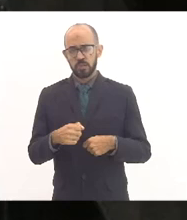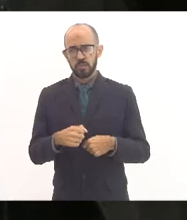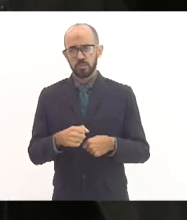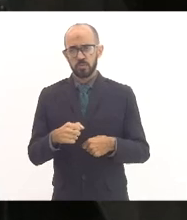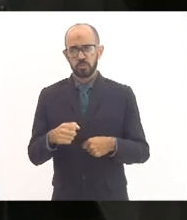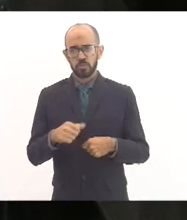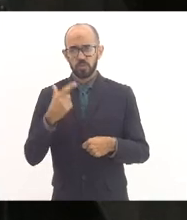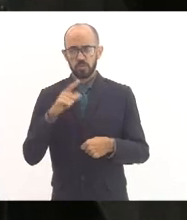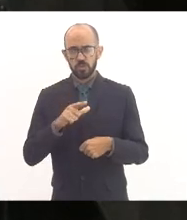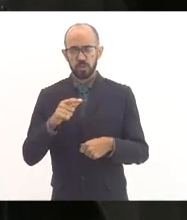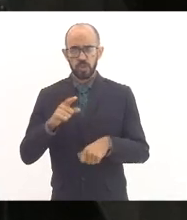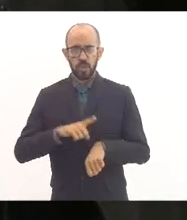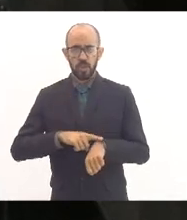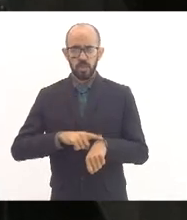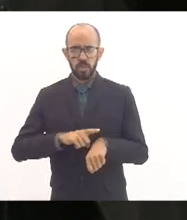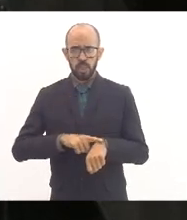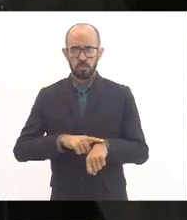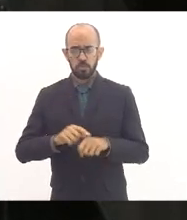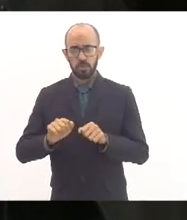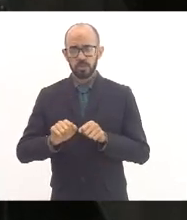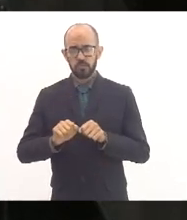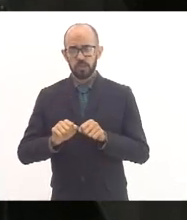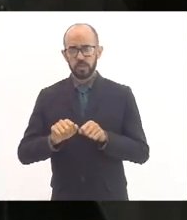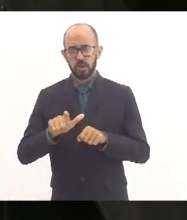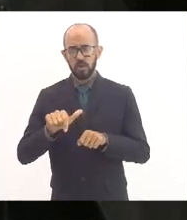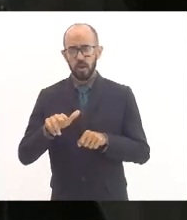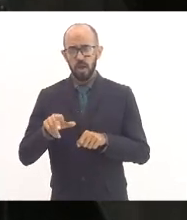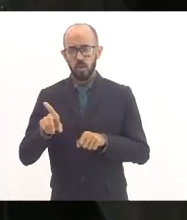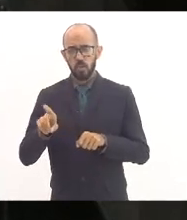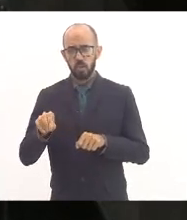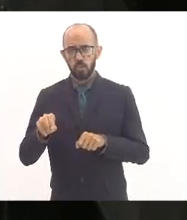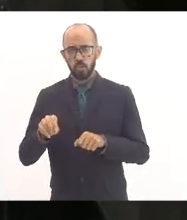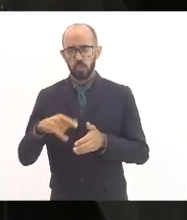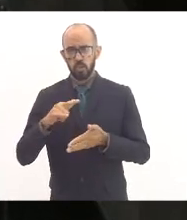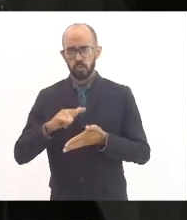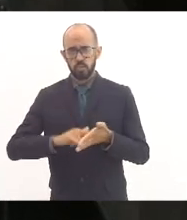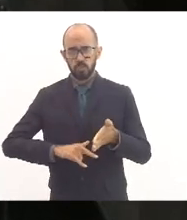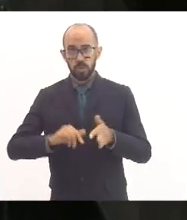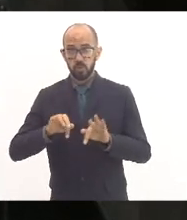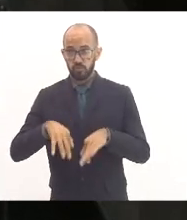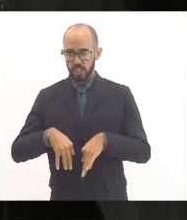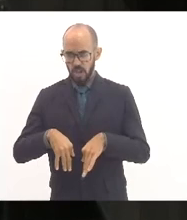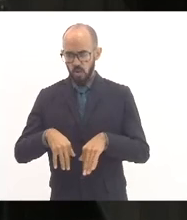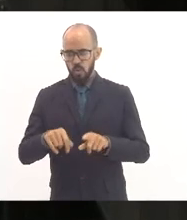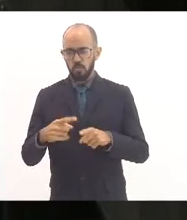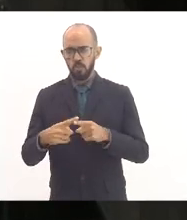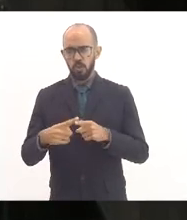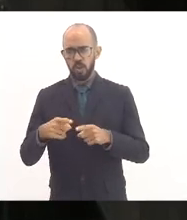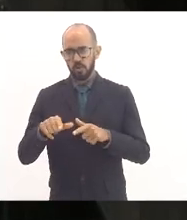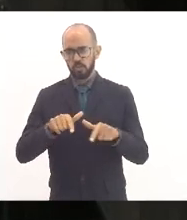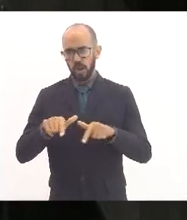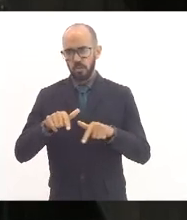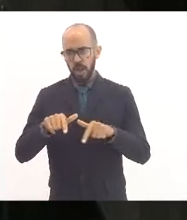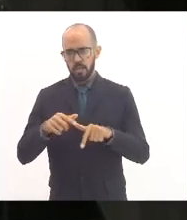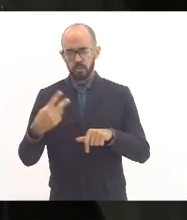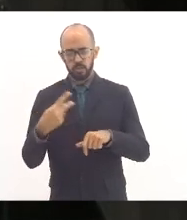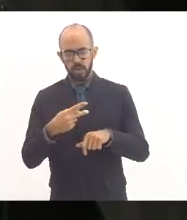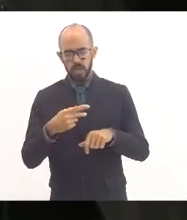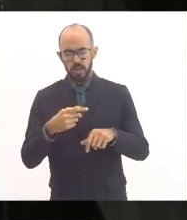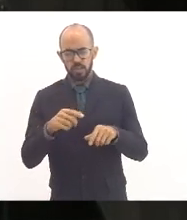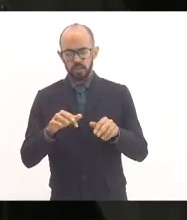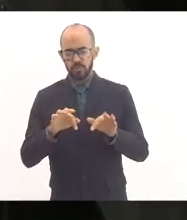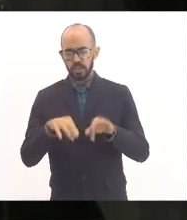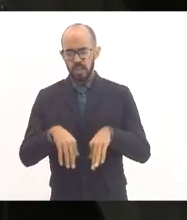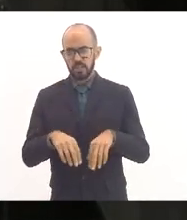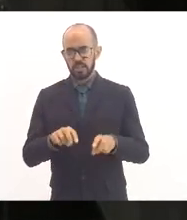é carga horária para relação dos laudos porque é o nosso trabalho final o trabalho do perito só se completa com a entrega do